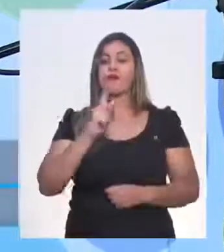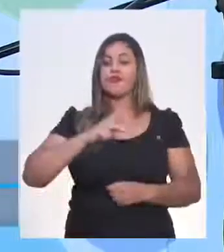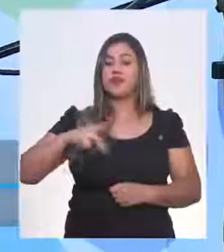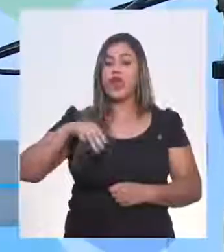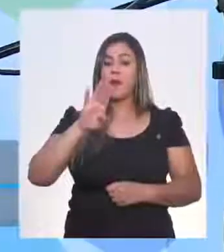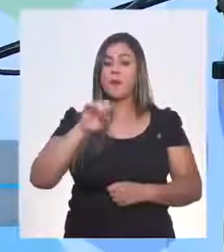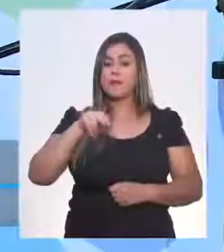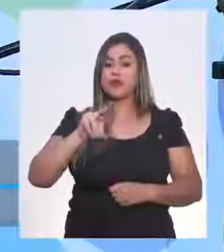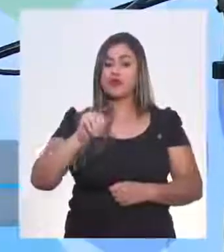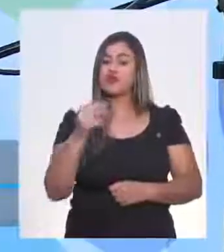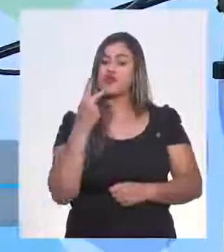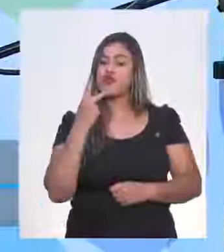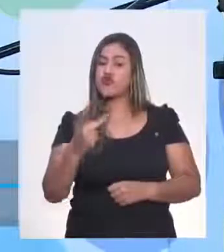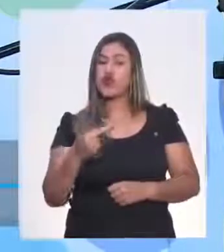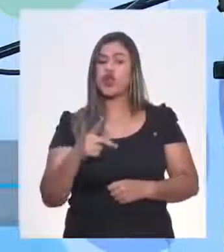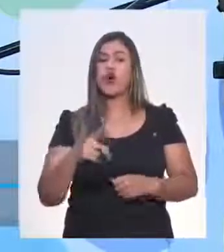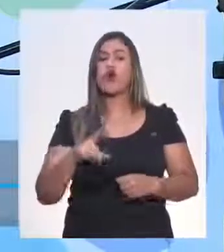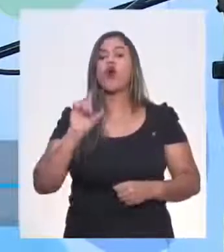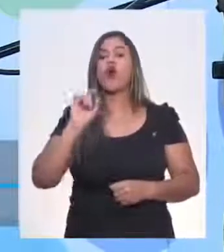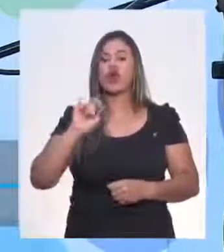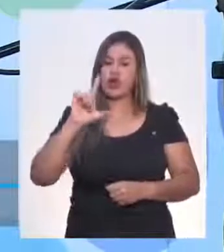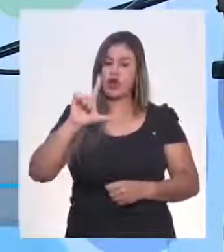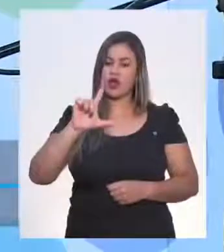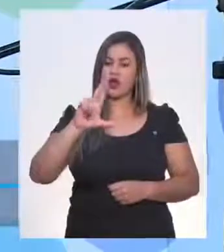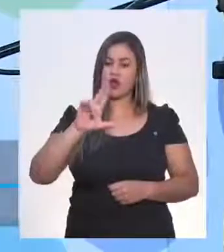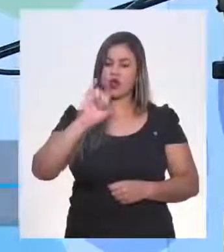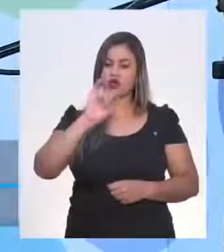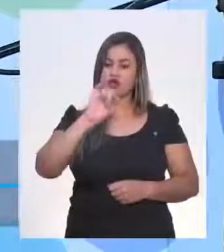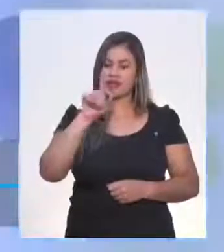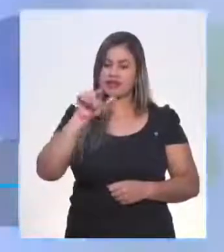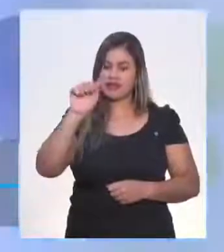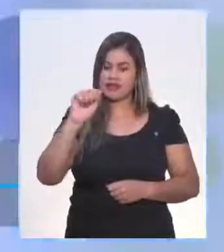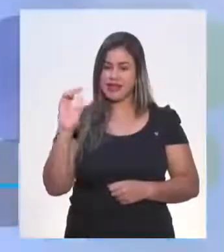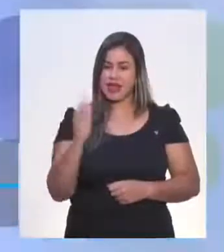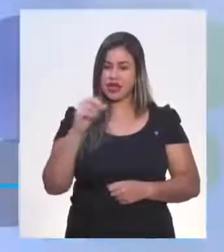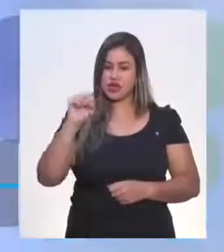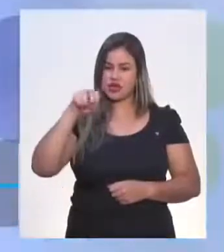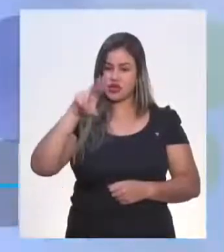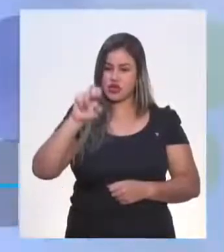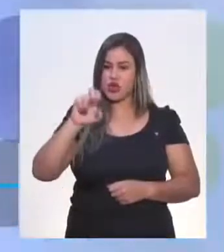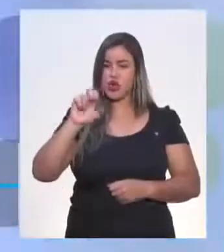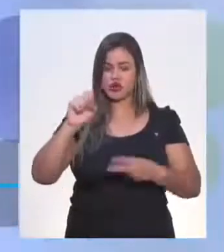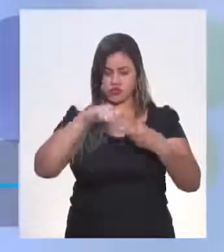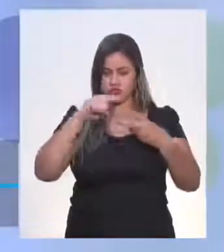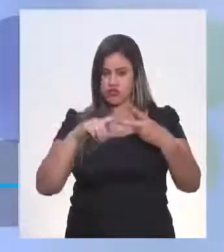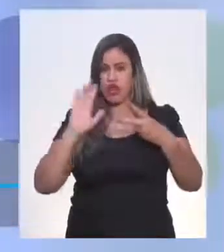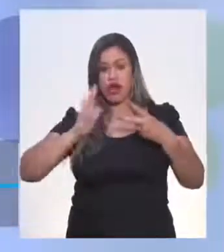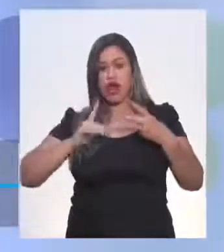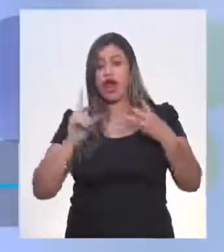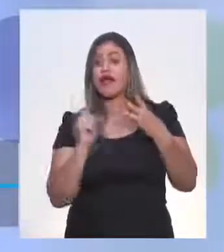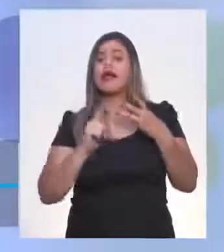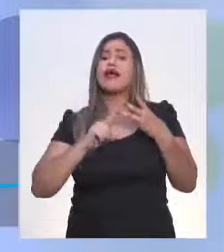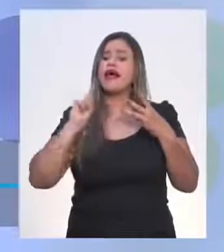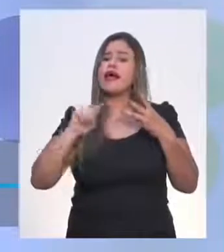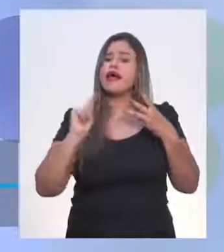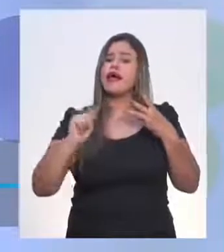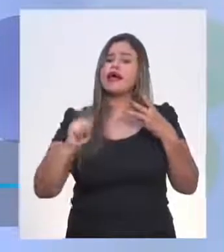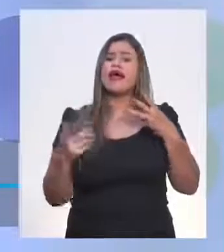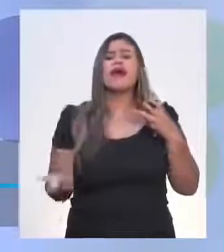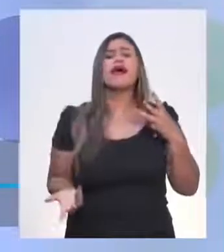Bruno lembrou da Luísa sonza muito bom e o terceiro terceiro ninguém